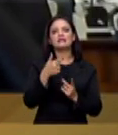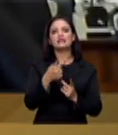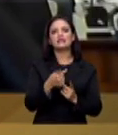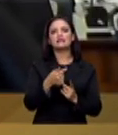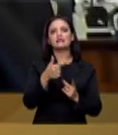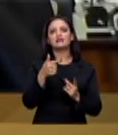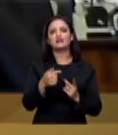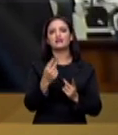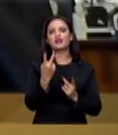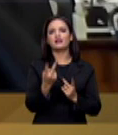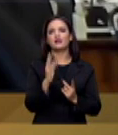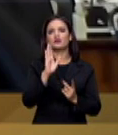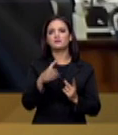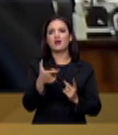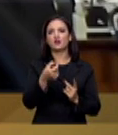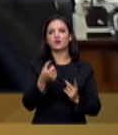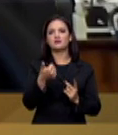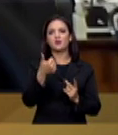772 de